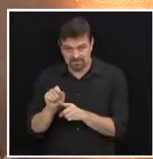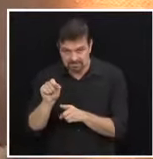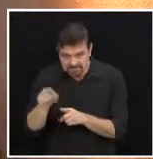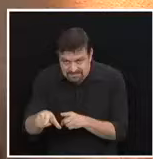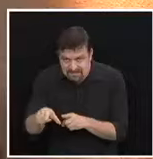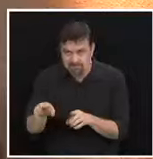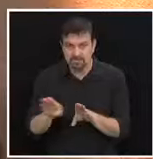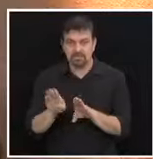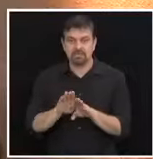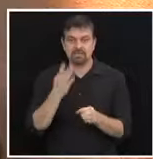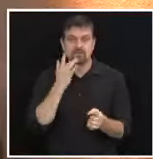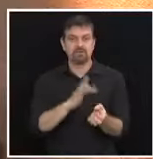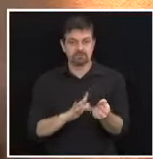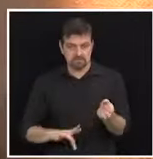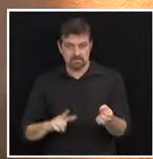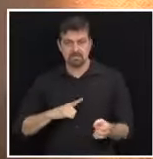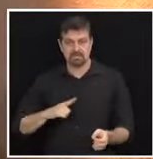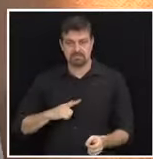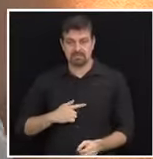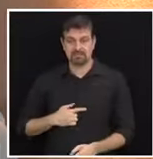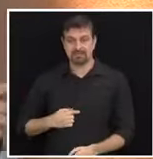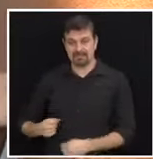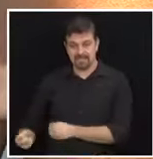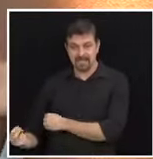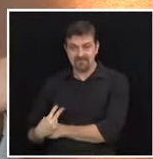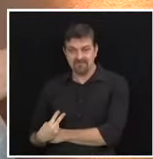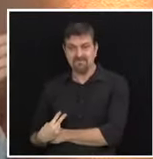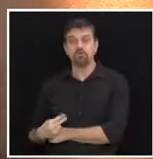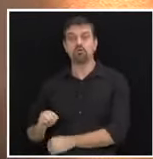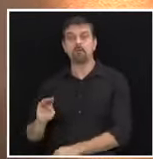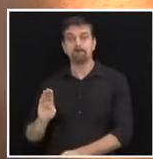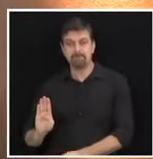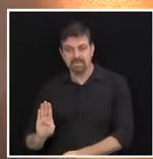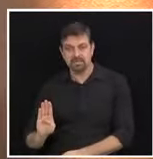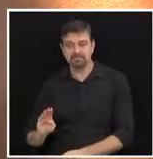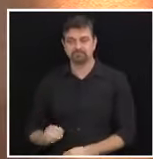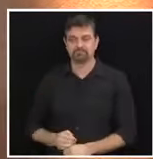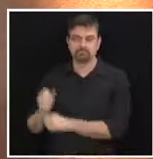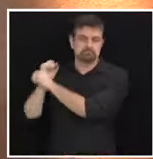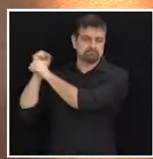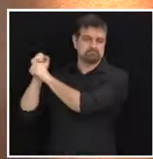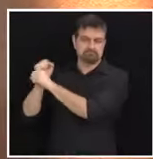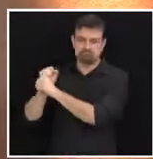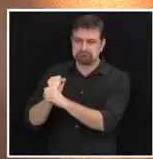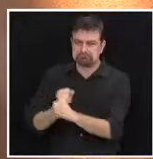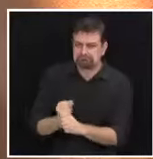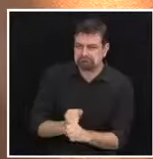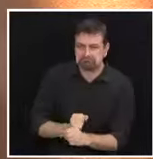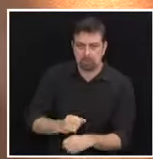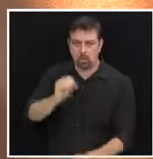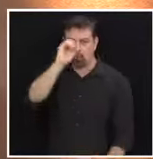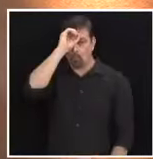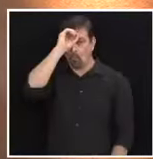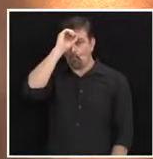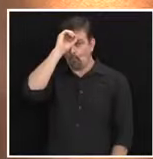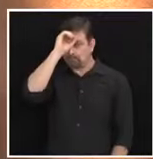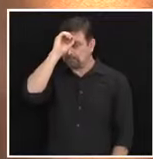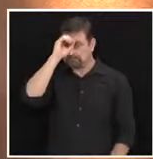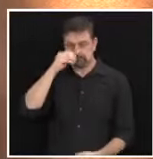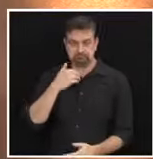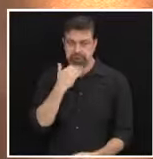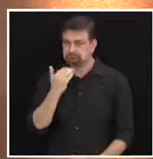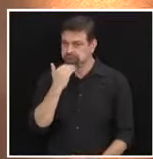sangue. O que aconteceu é que por muitos e muitos anos não havia esse conhecimento. Então, não só